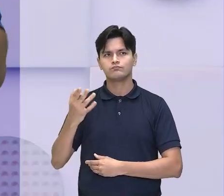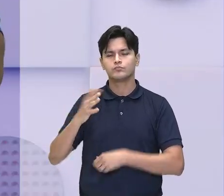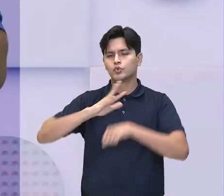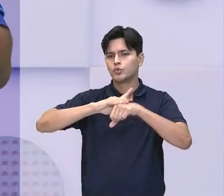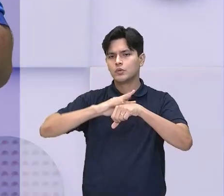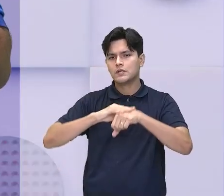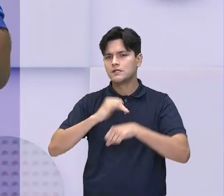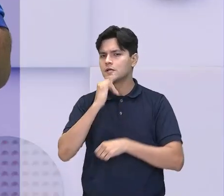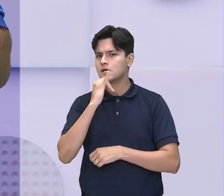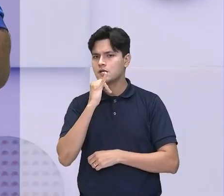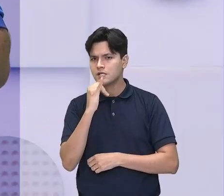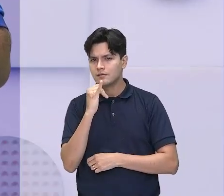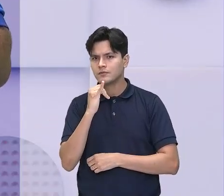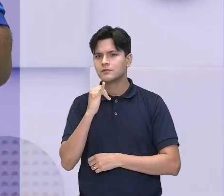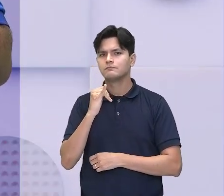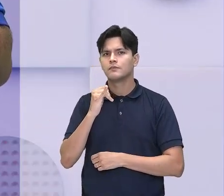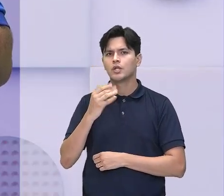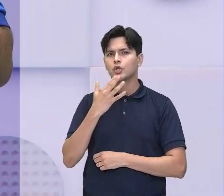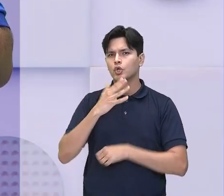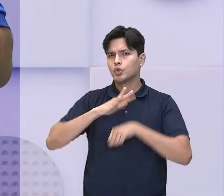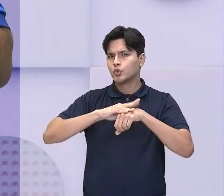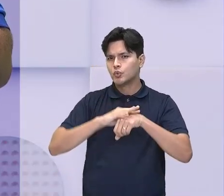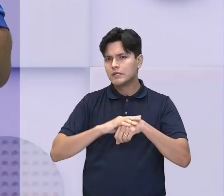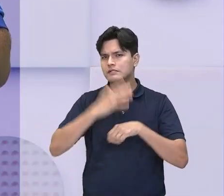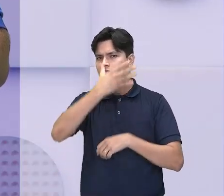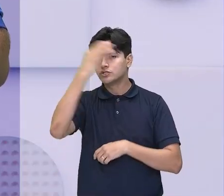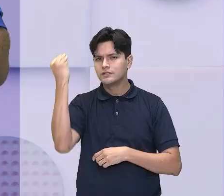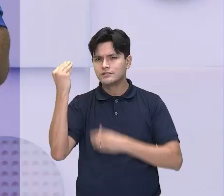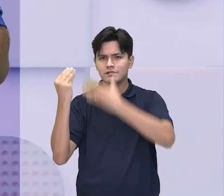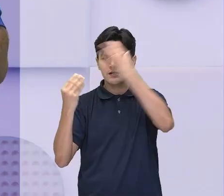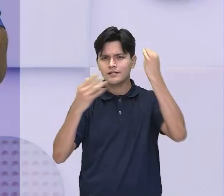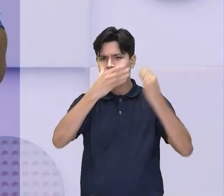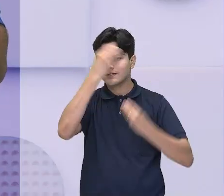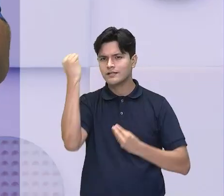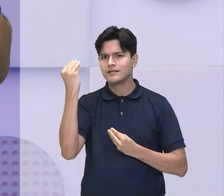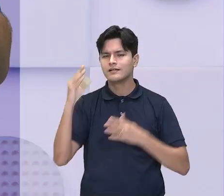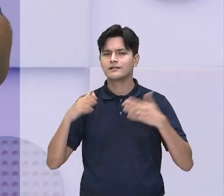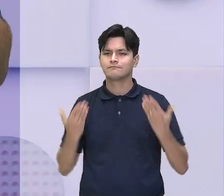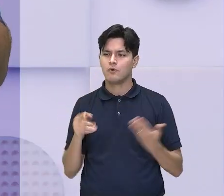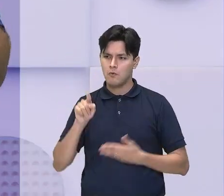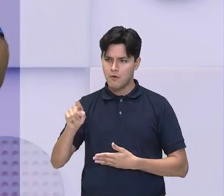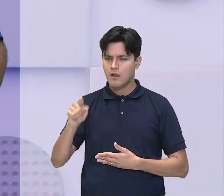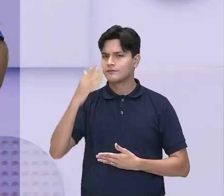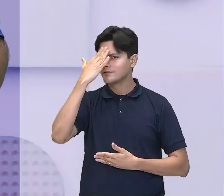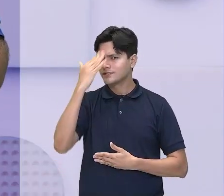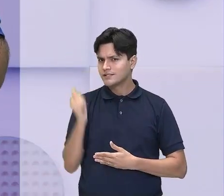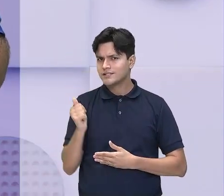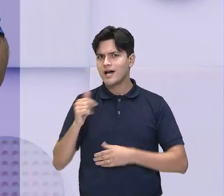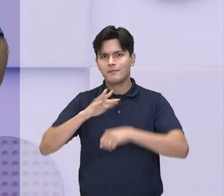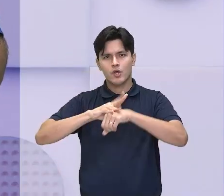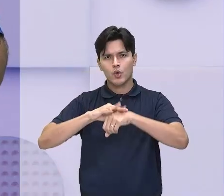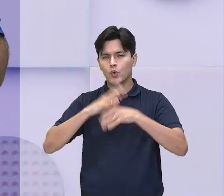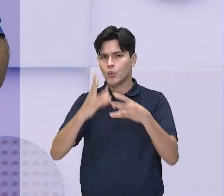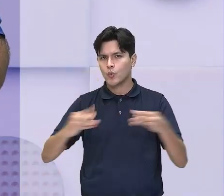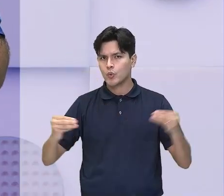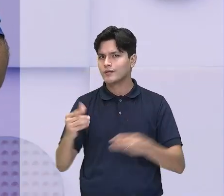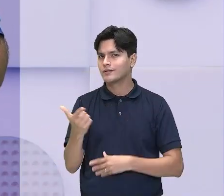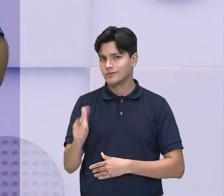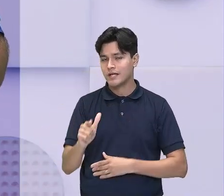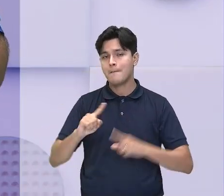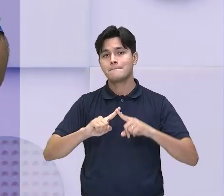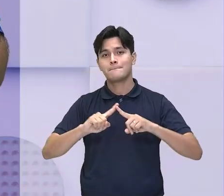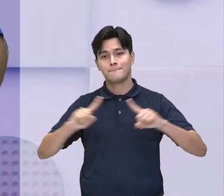neurológicas degenerativas, né? Mas que ao mesmo tempo, quando a pessoa tem essa prática espiritual, ela